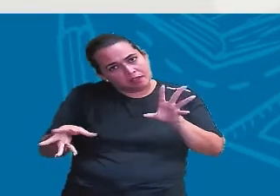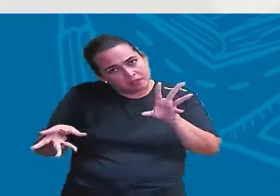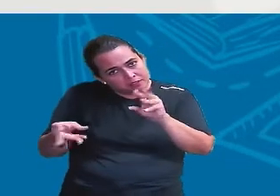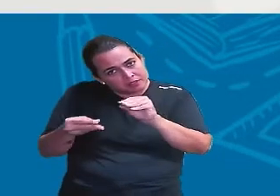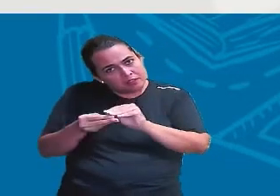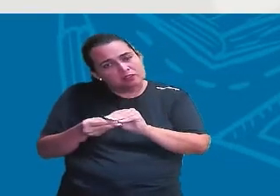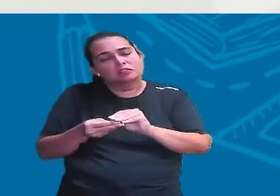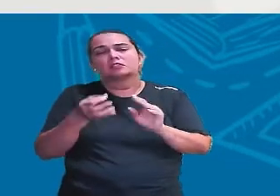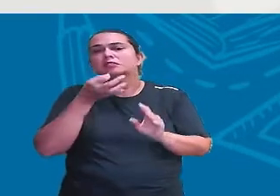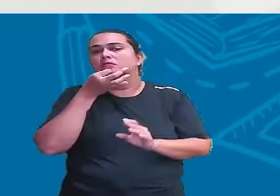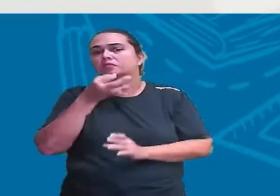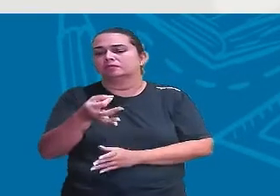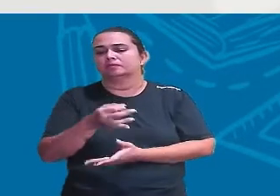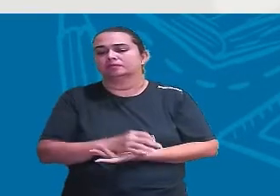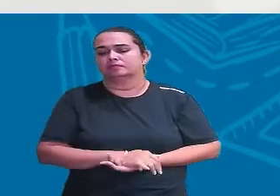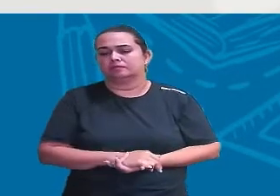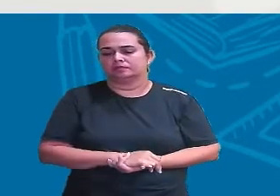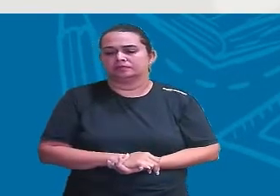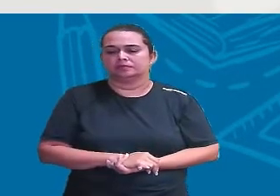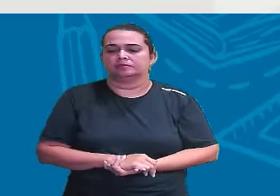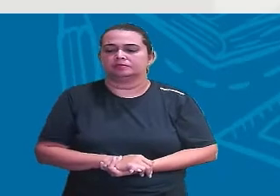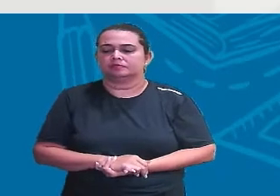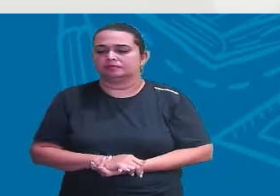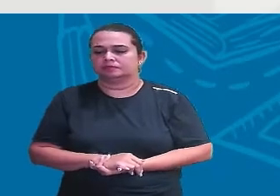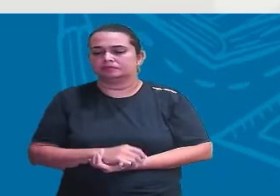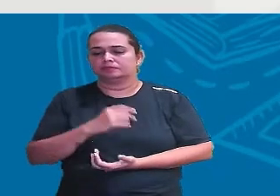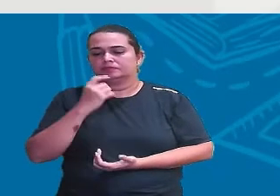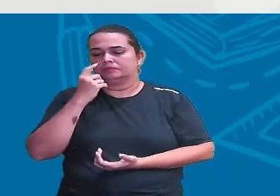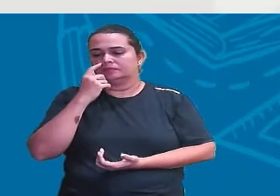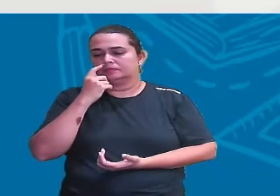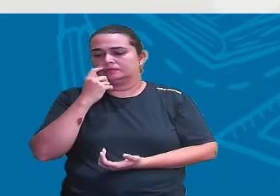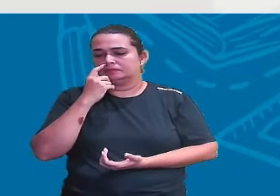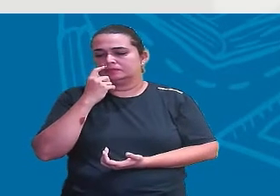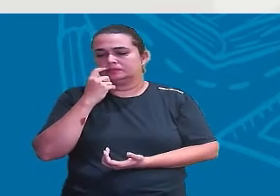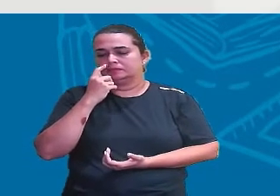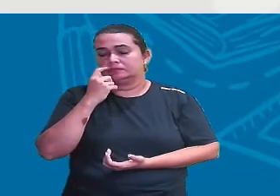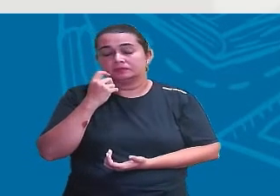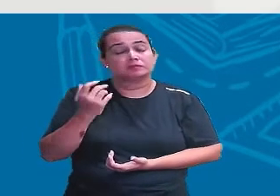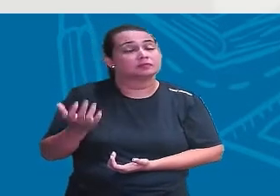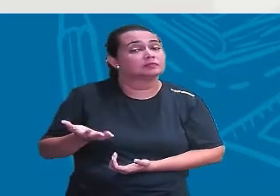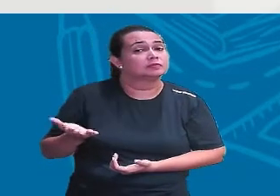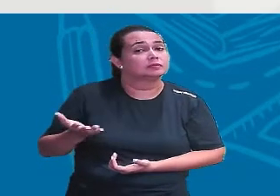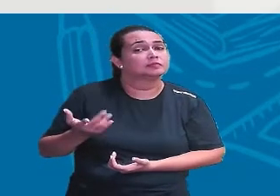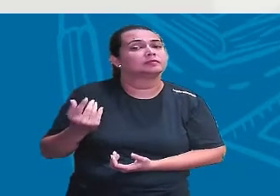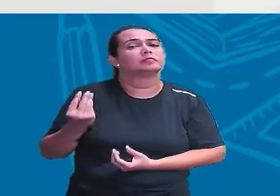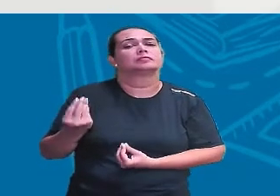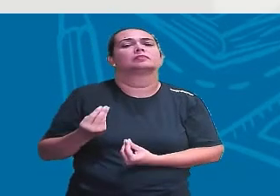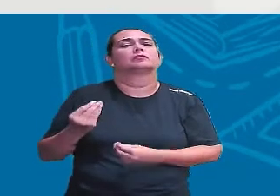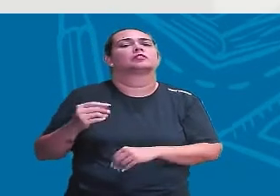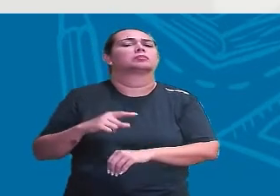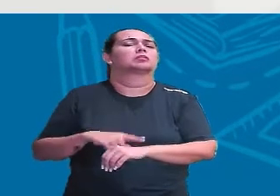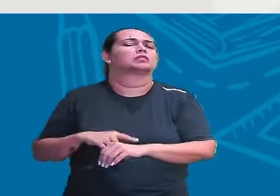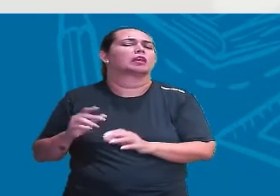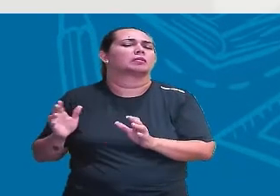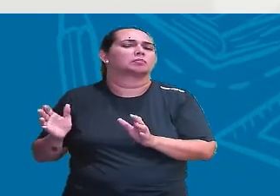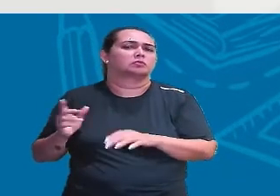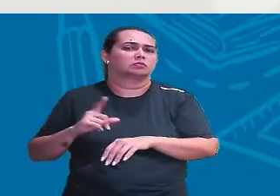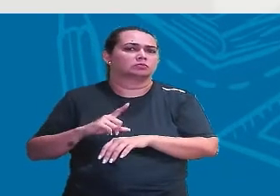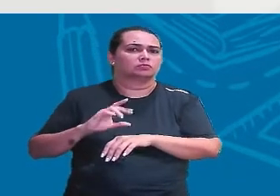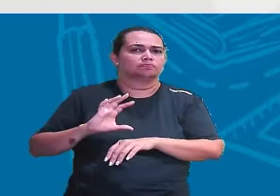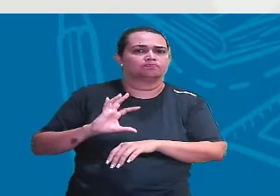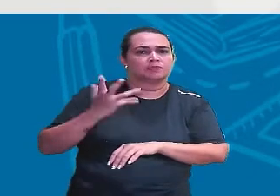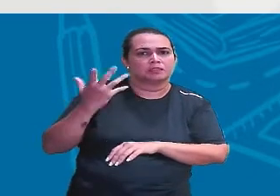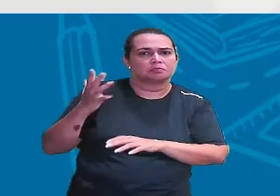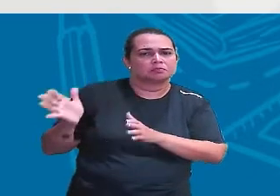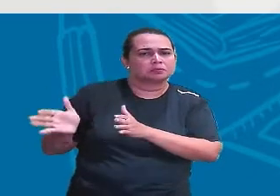certo? Agora, nós temos os que resumem. E agora, quanto ao tempo? Será que temos alguns que